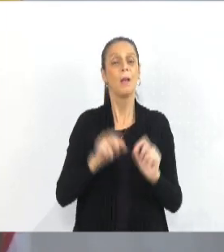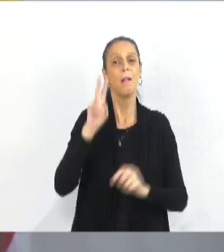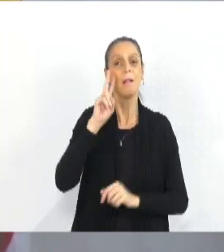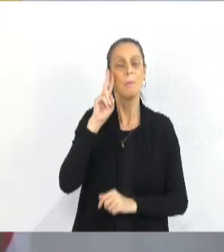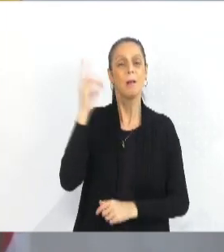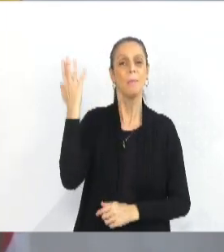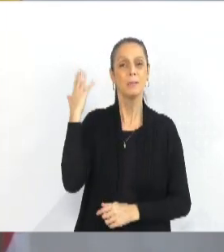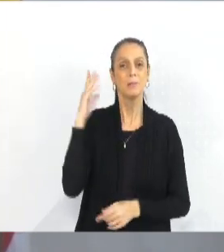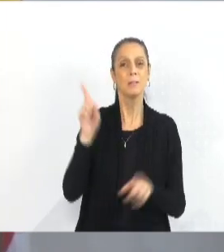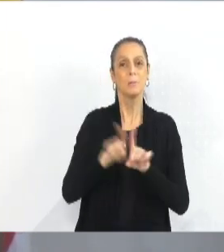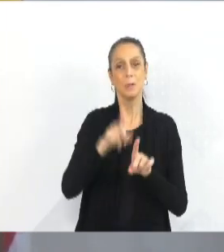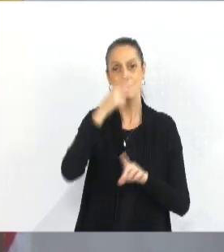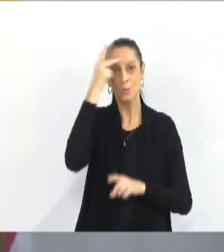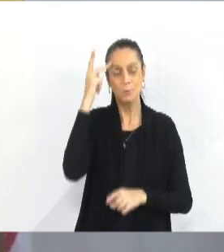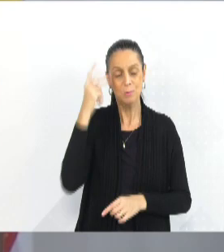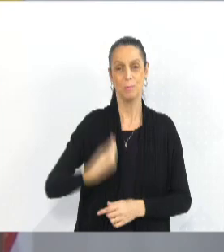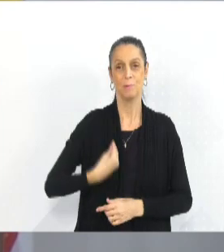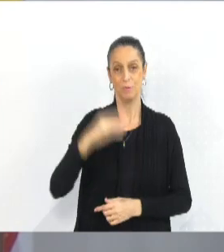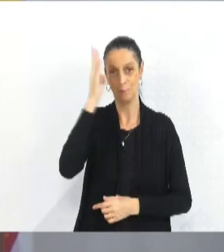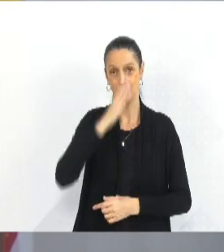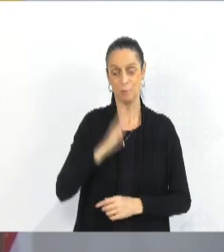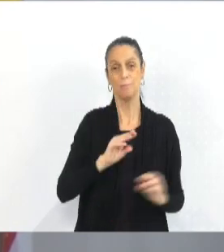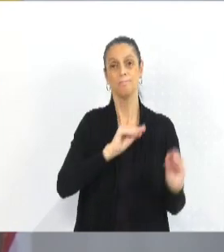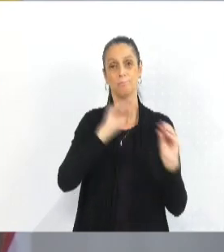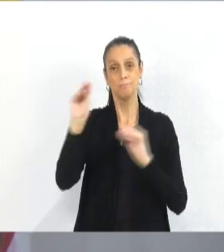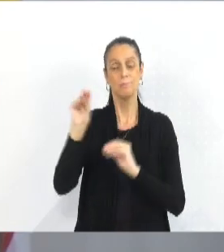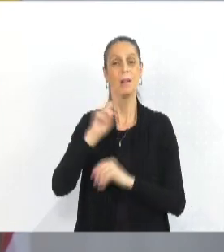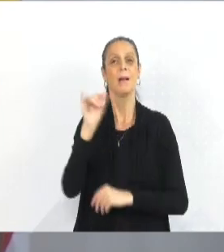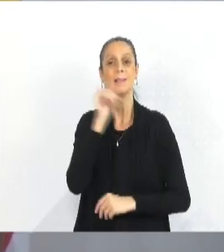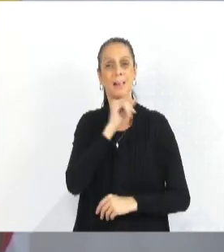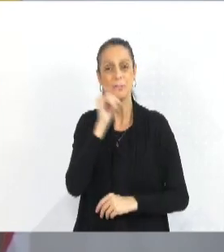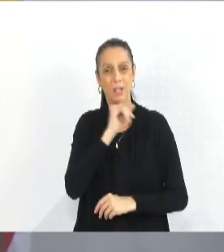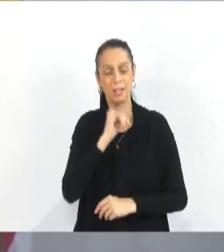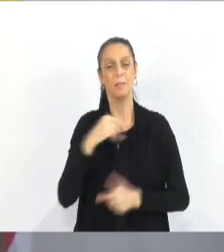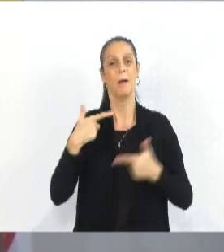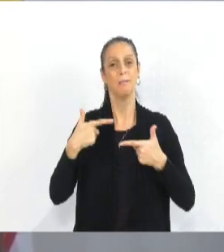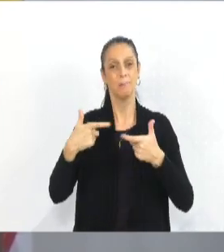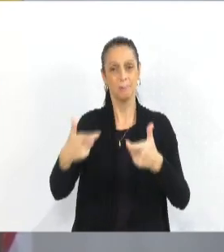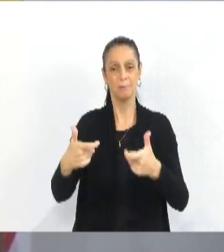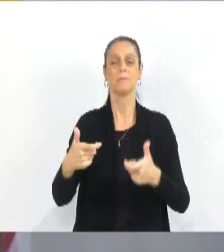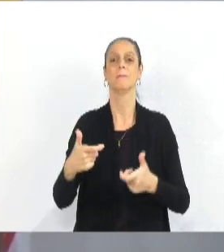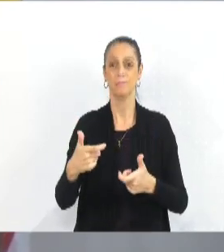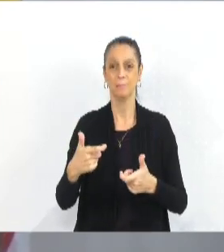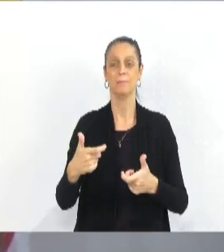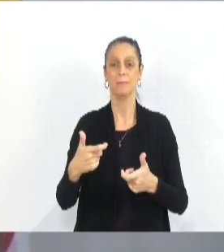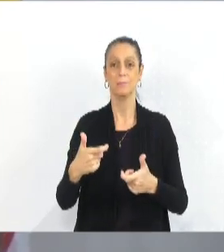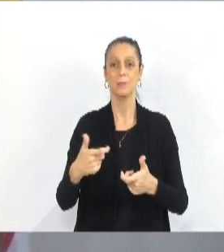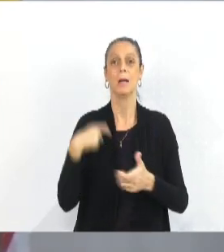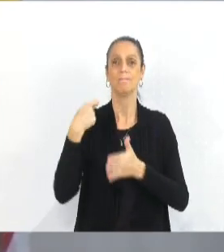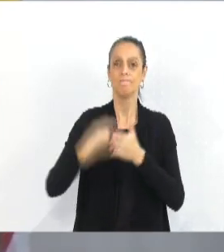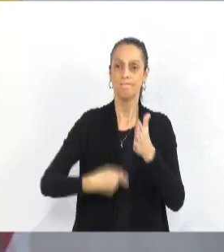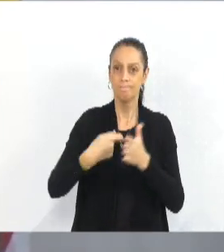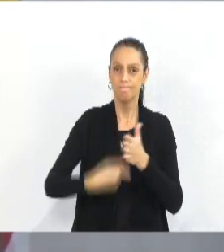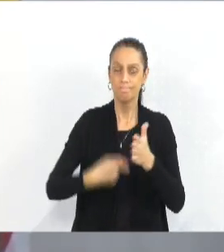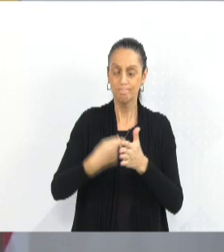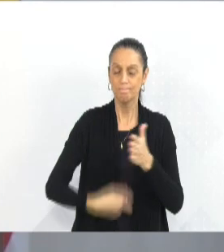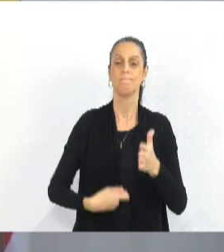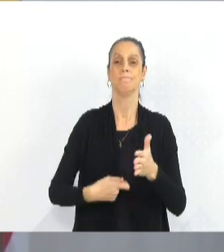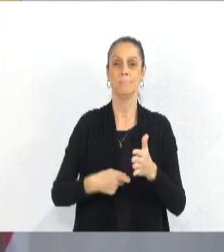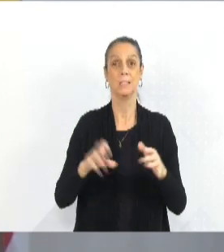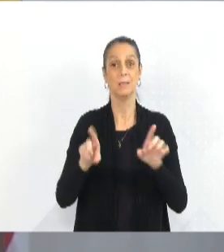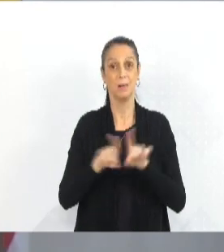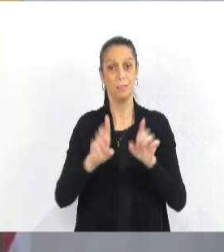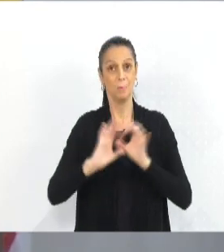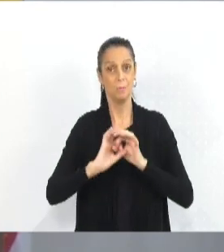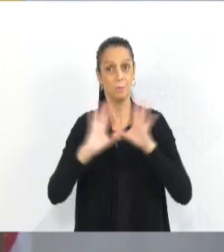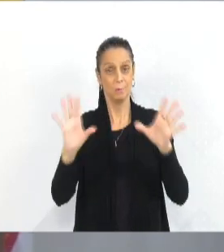na Itália. É nunca esquecer quem atravessou um oceano para lutar pela justiça e liberdade, por